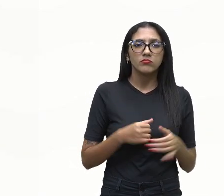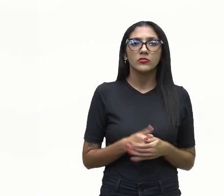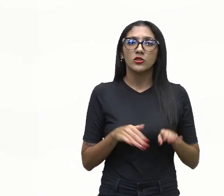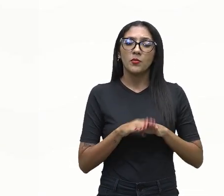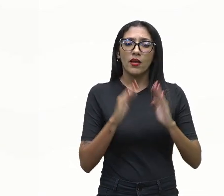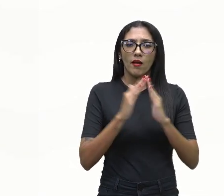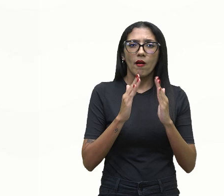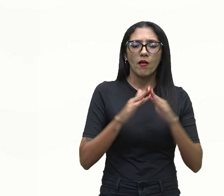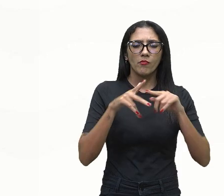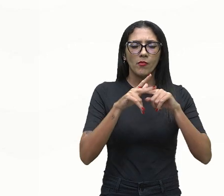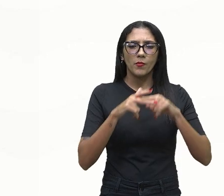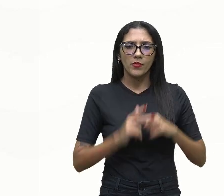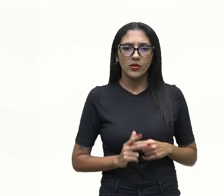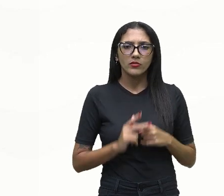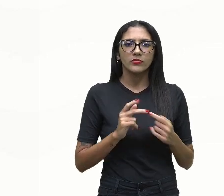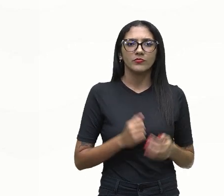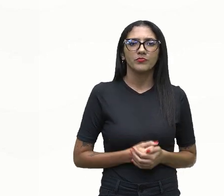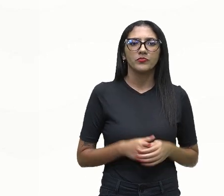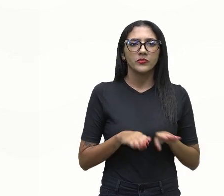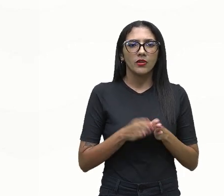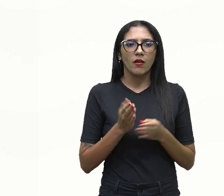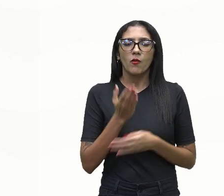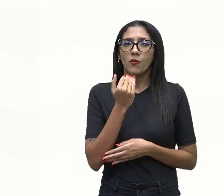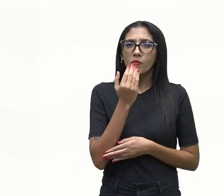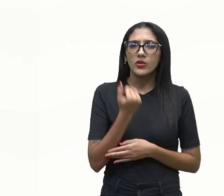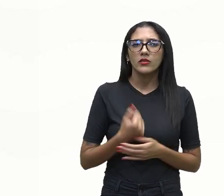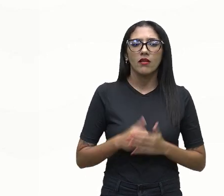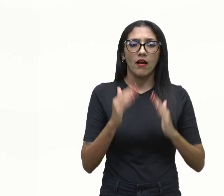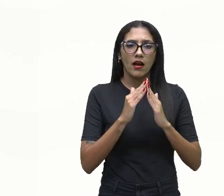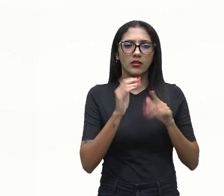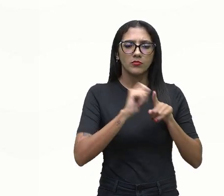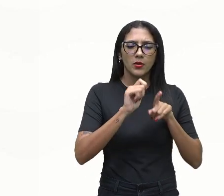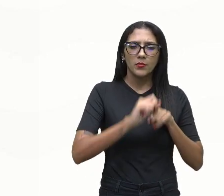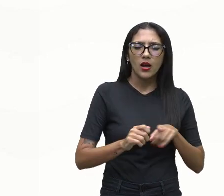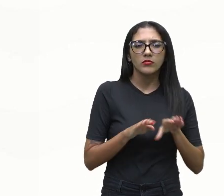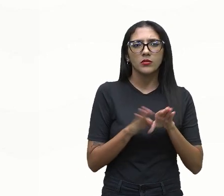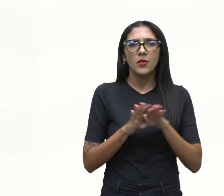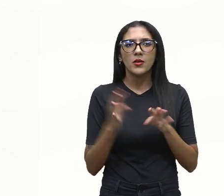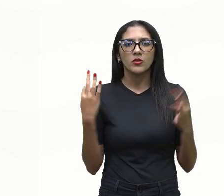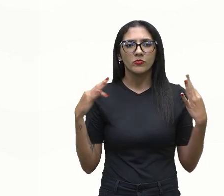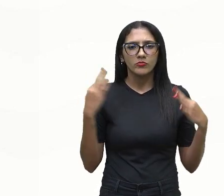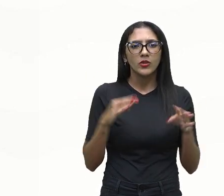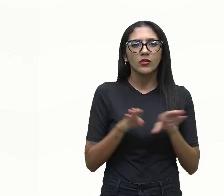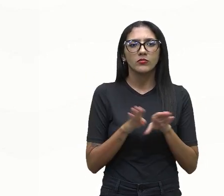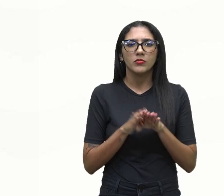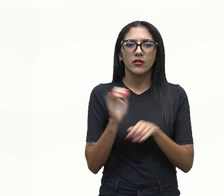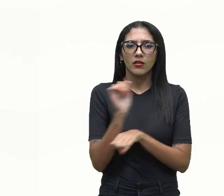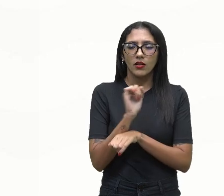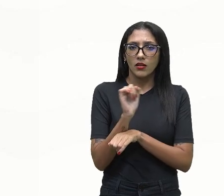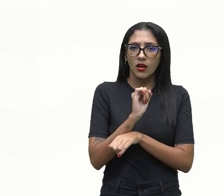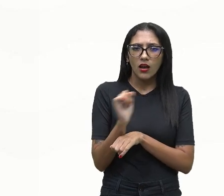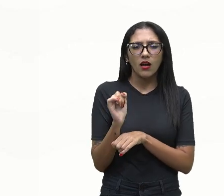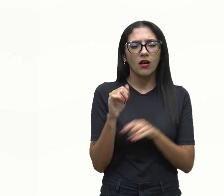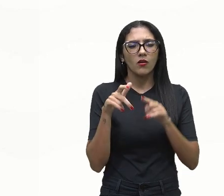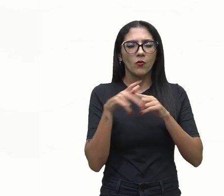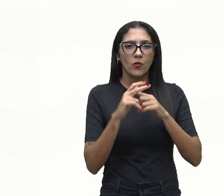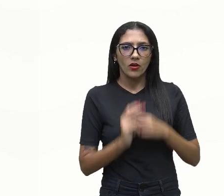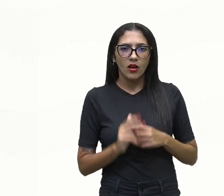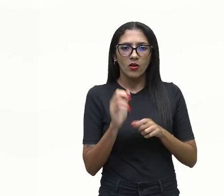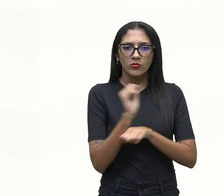manutenção da casa, comida, aluguel, lazer, carro, manutenção do